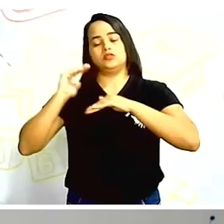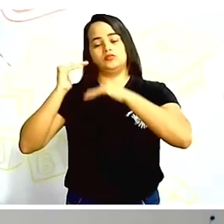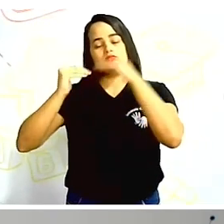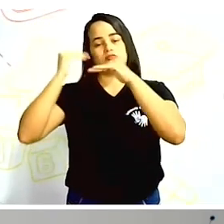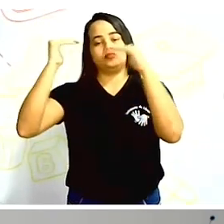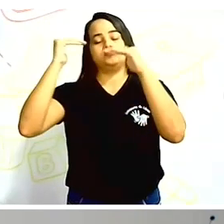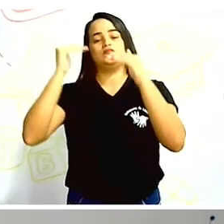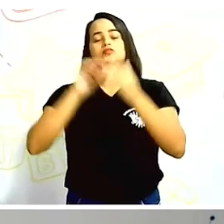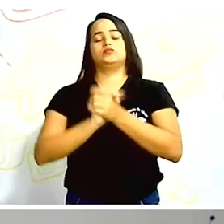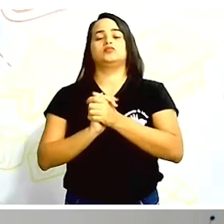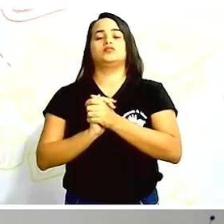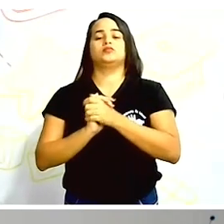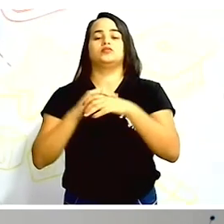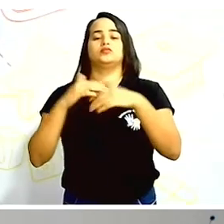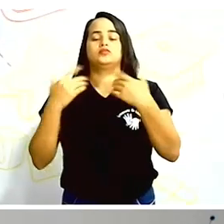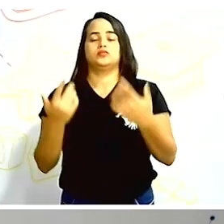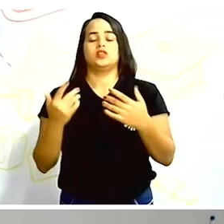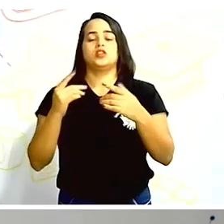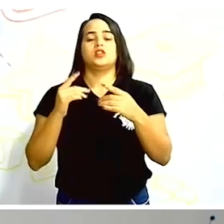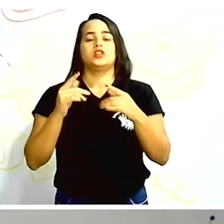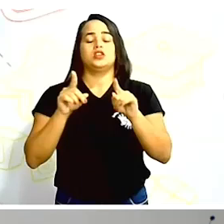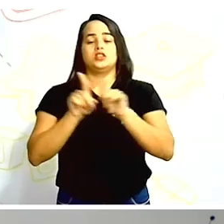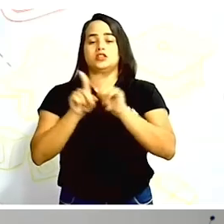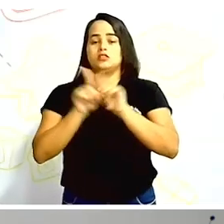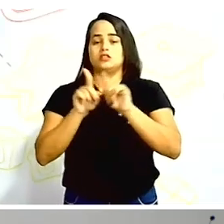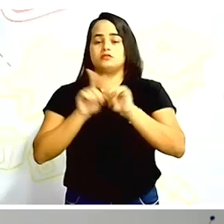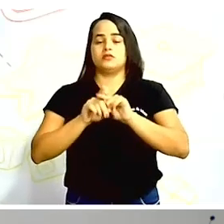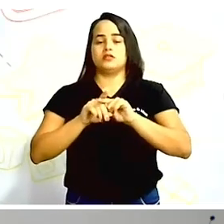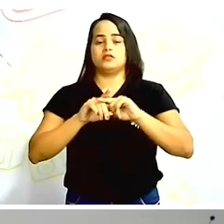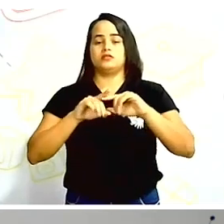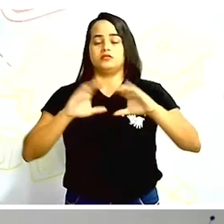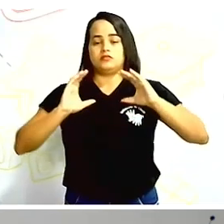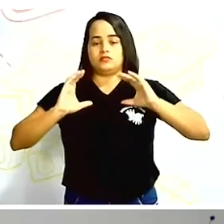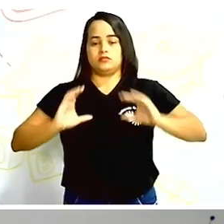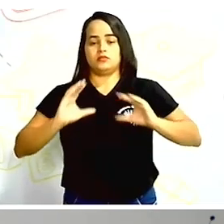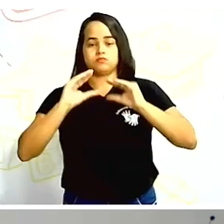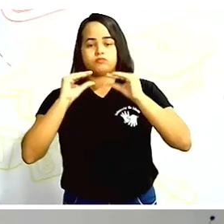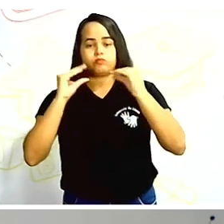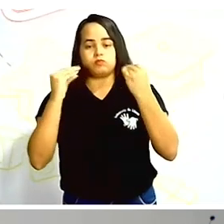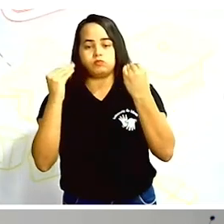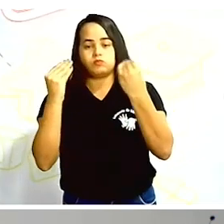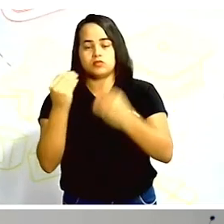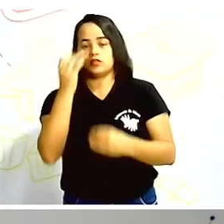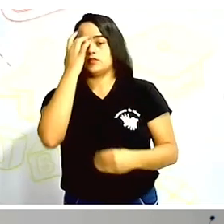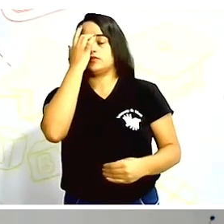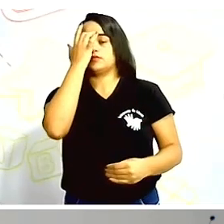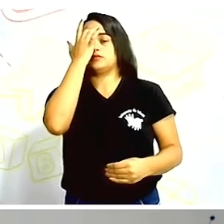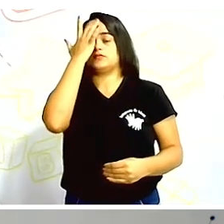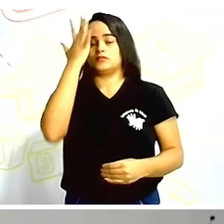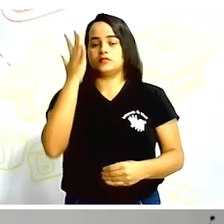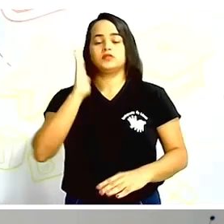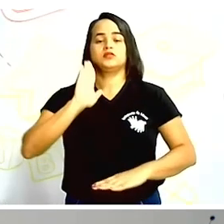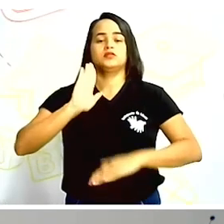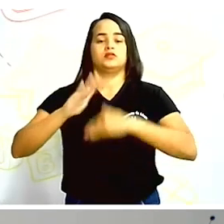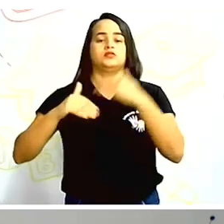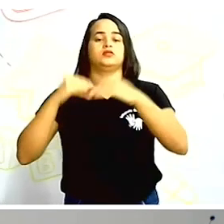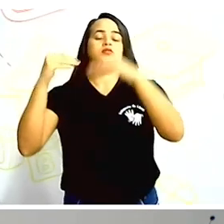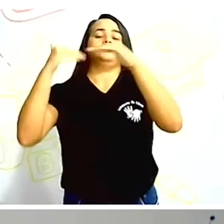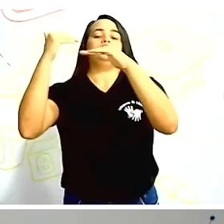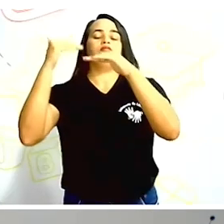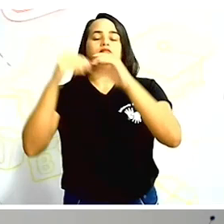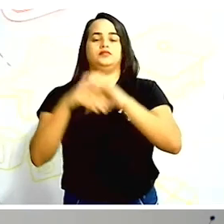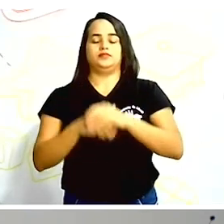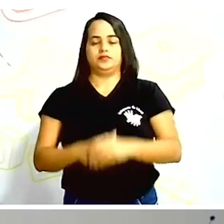e também afeta o metabolismo da gordura, que vai fazer o quê? Vai facilitar na hora de desenvolver os músculos,